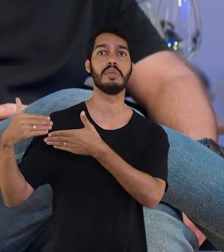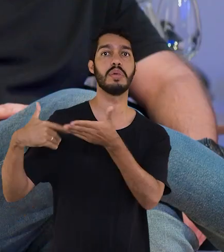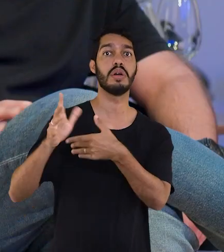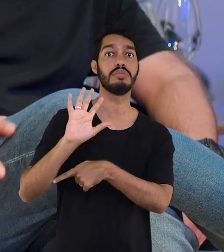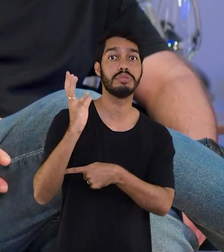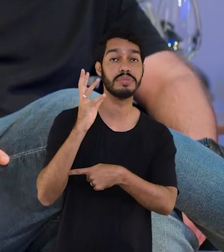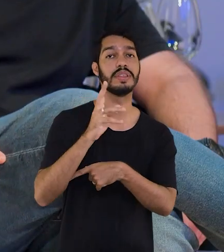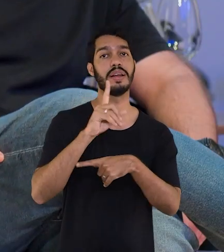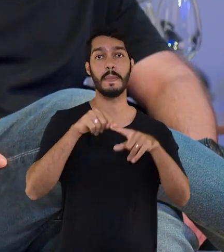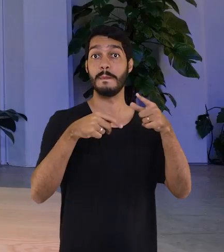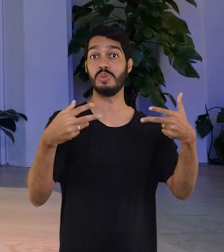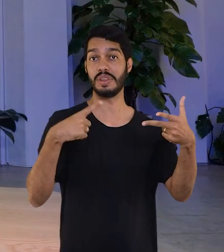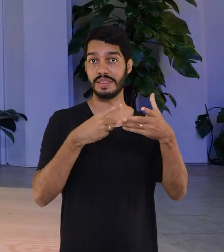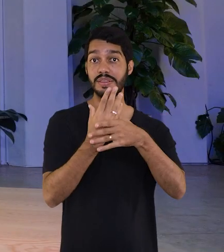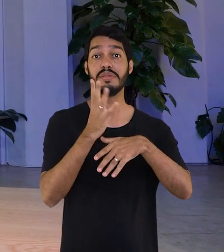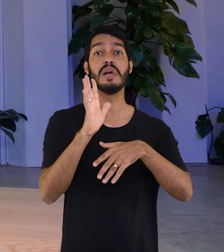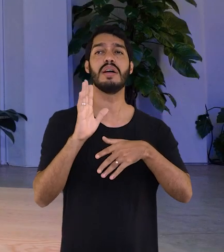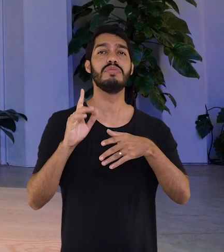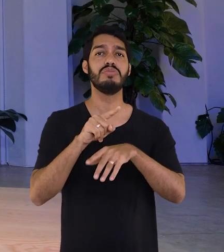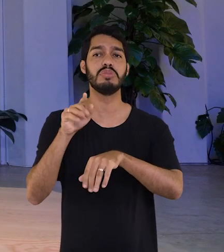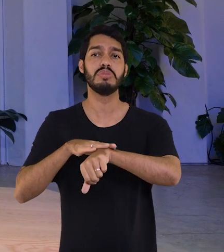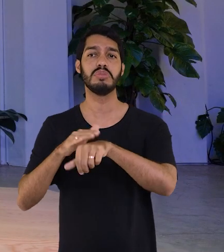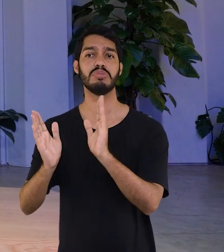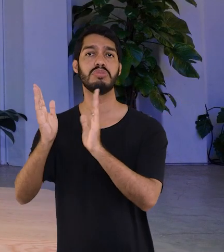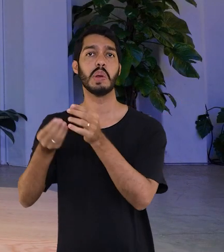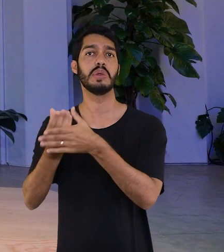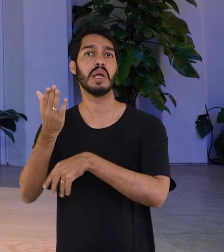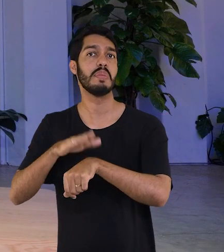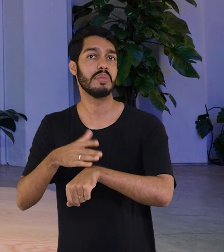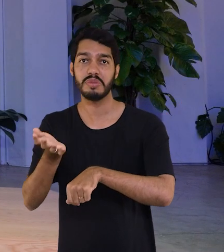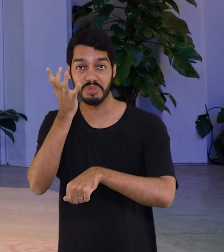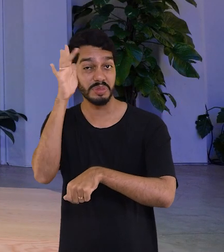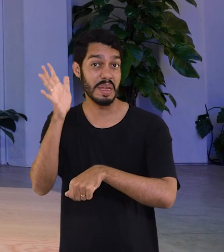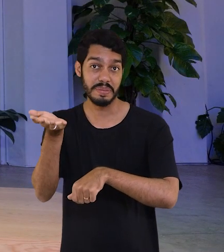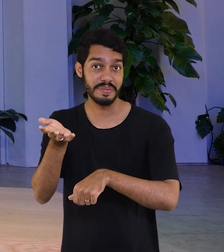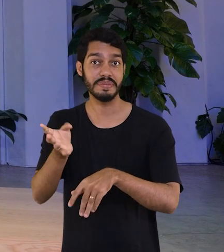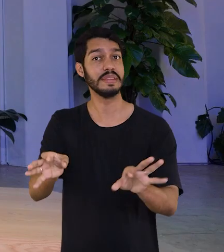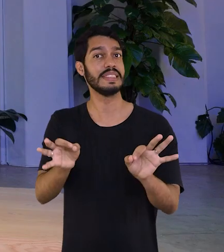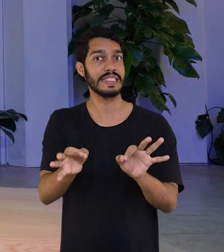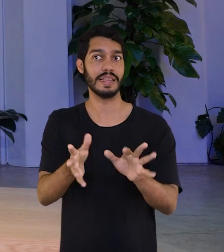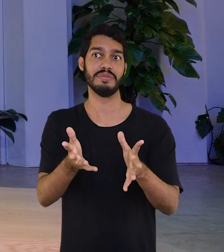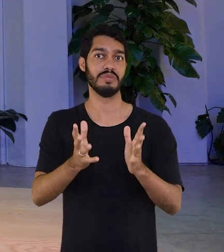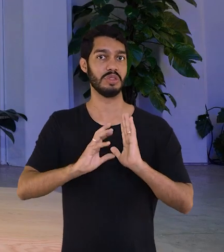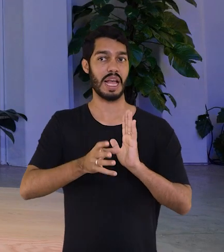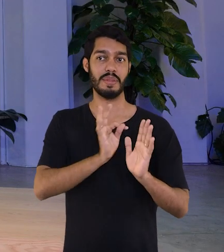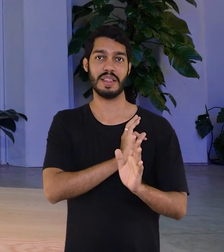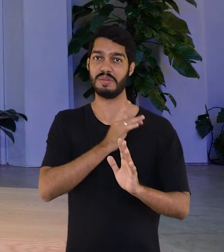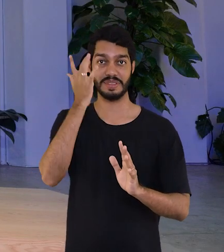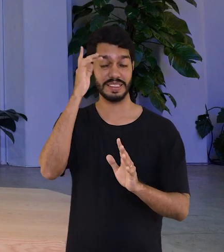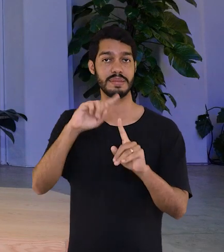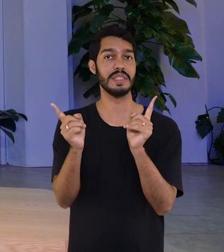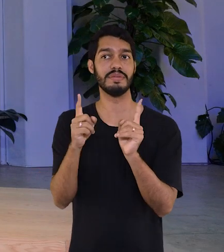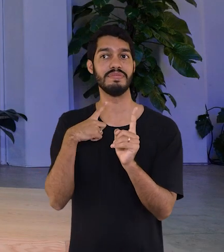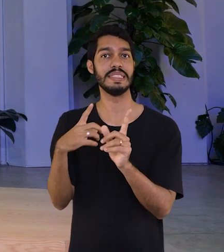via e do que queria acontecer, que ia ter um produto. Mas, assim, sabe-se lá quanto tempo eles demoraram para criar isso? Com certeza, né, estou afirmando